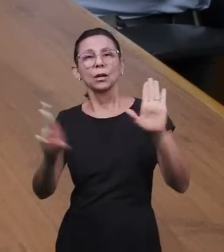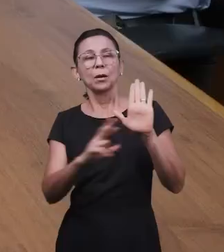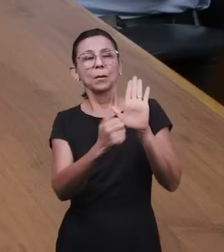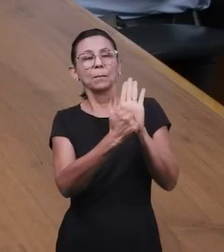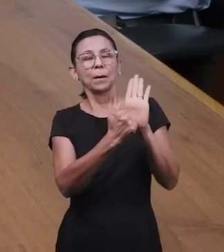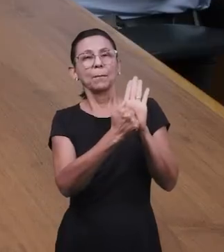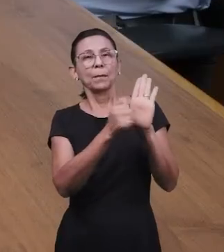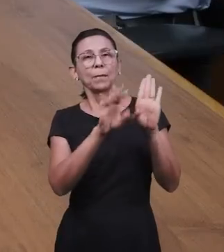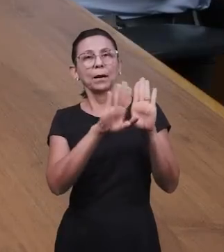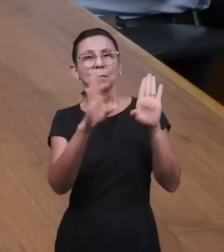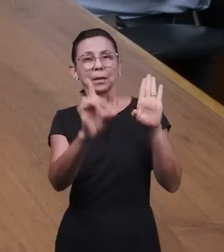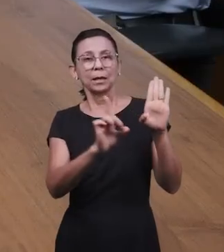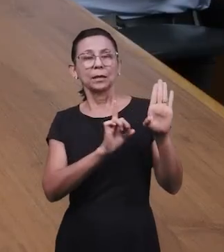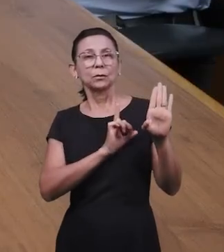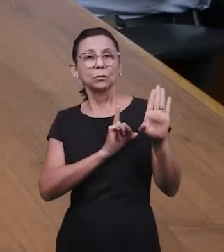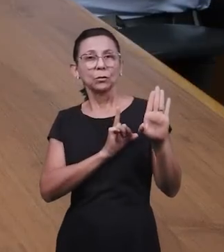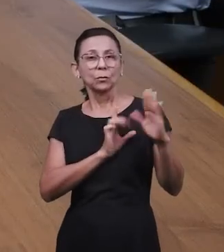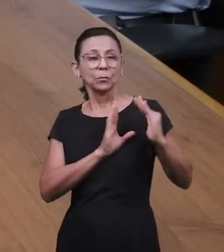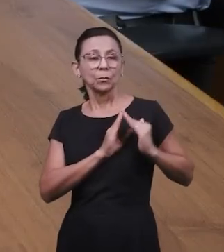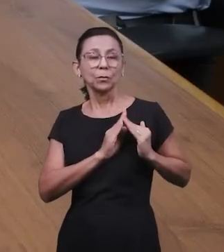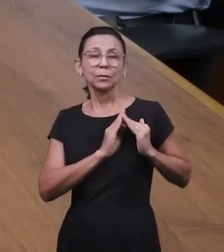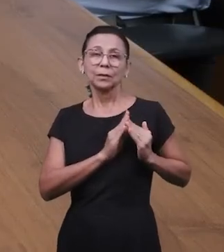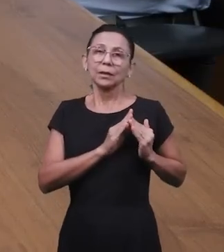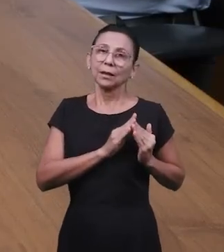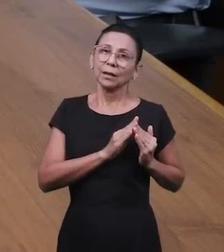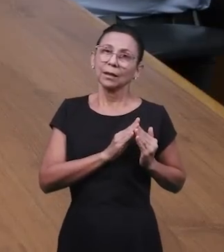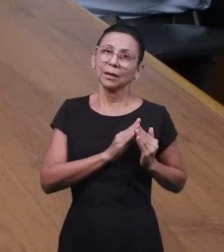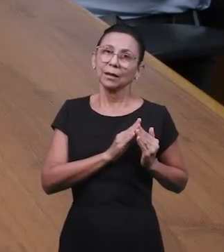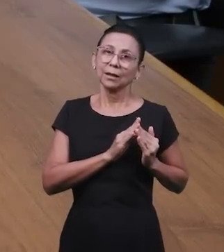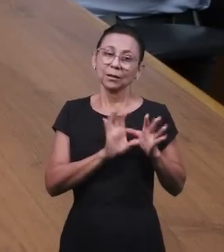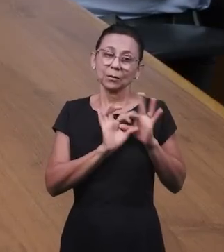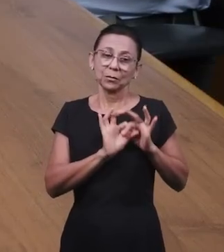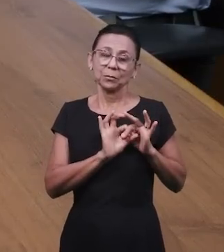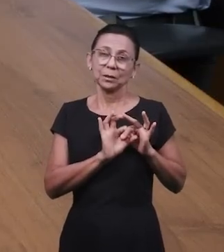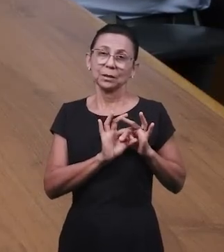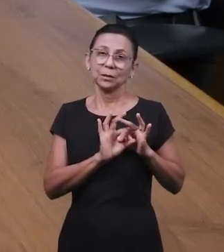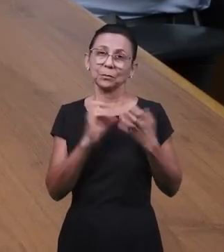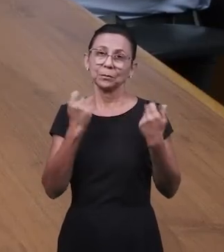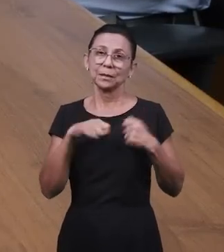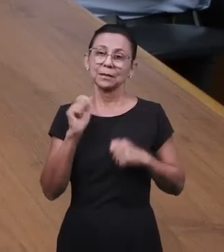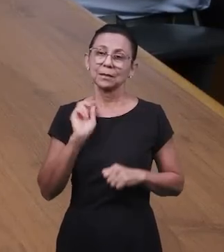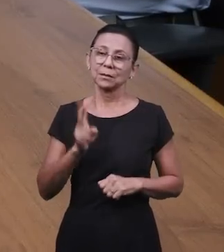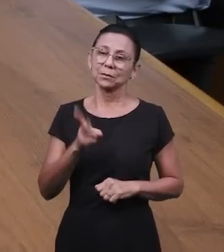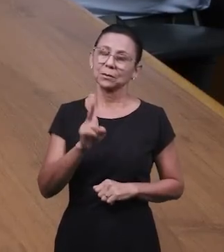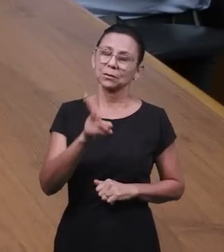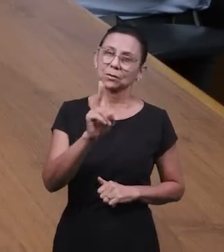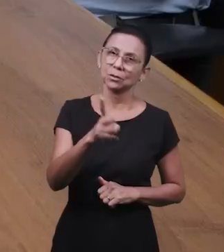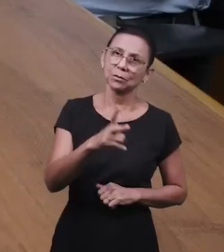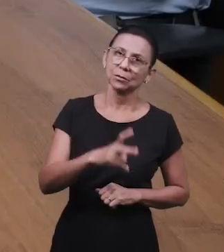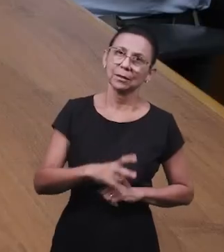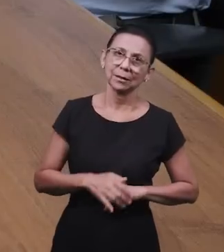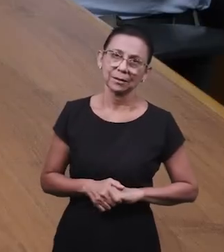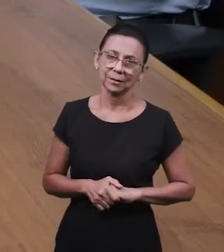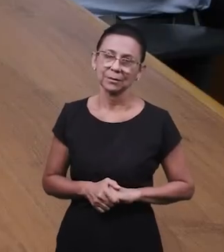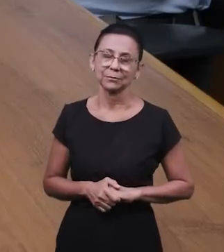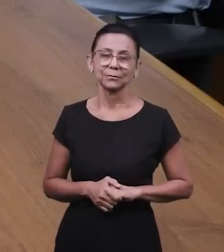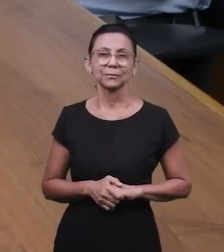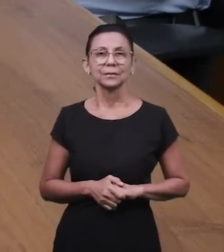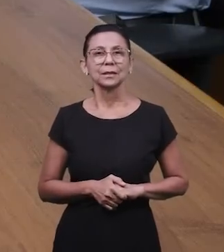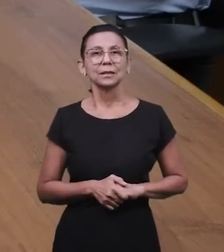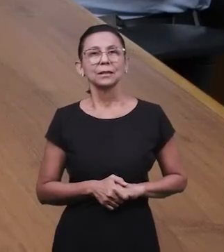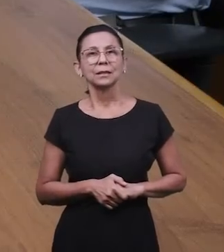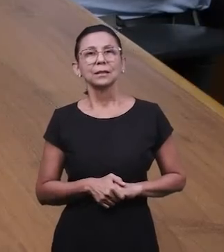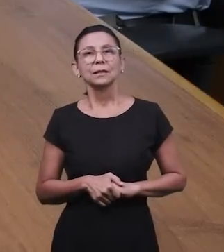morada. Essa comunhão, ela precisa de continuar. E você precisa de entender a importância dessa comunhão. Você precisa de entender que